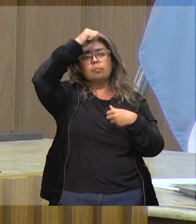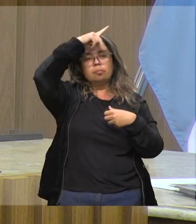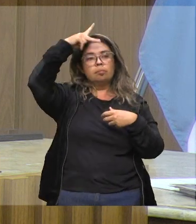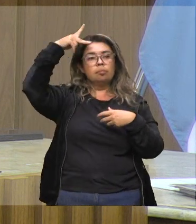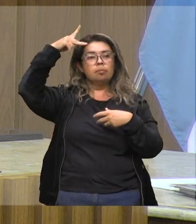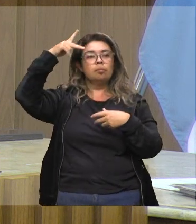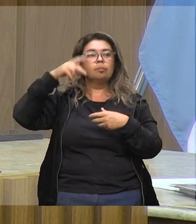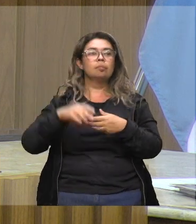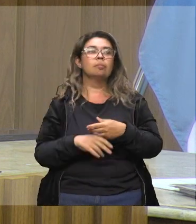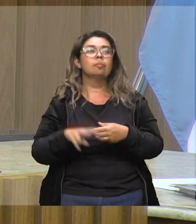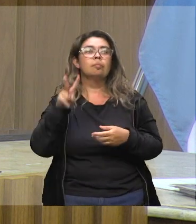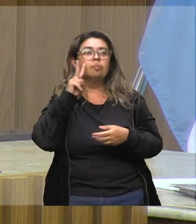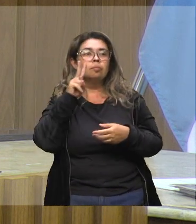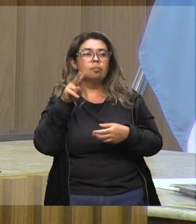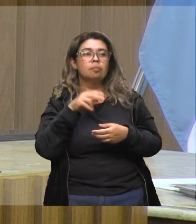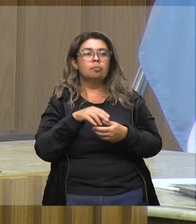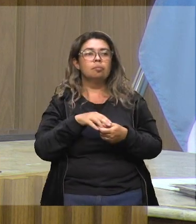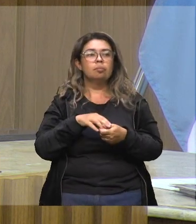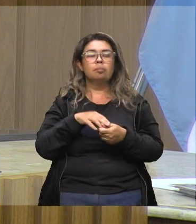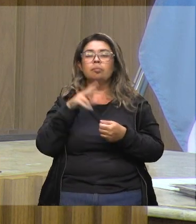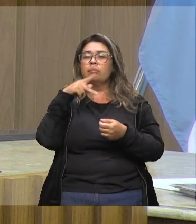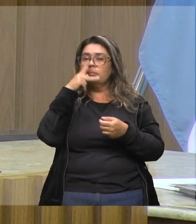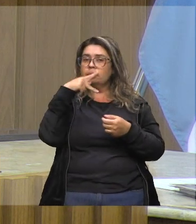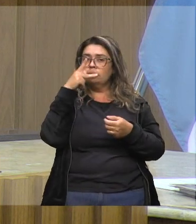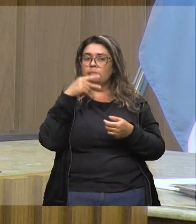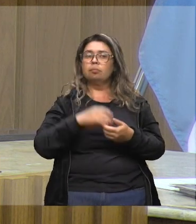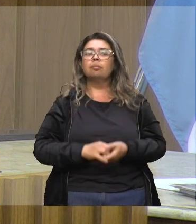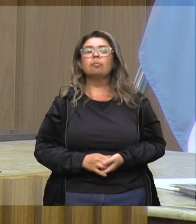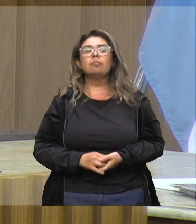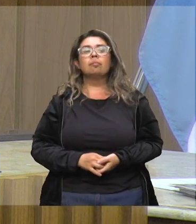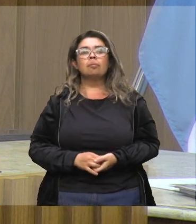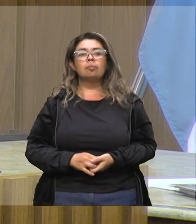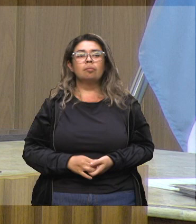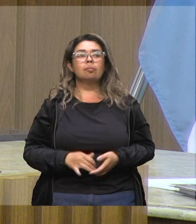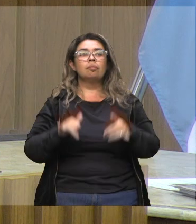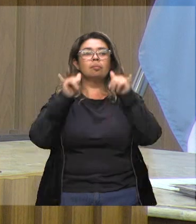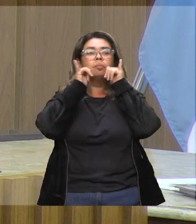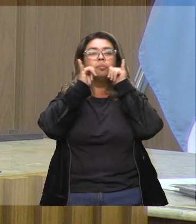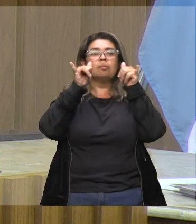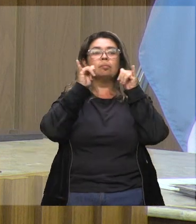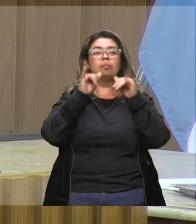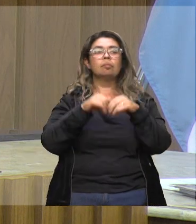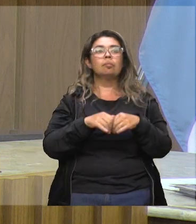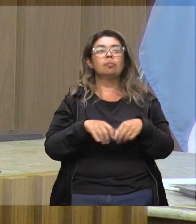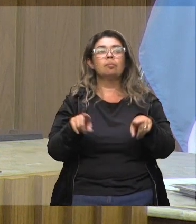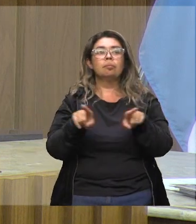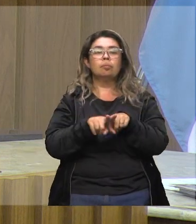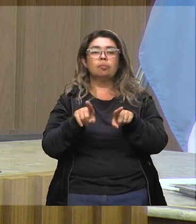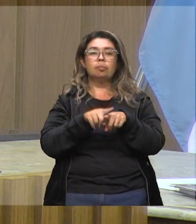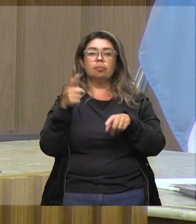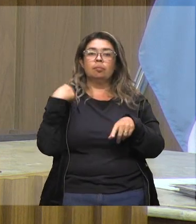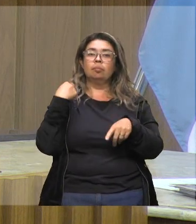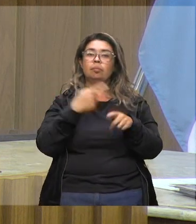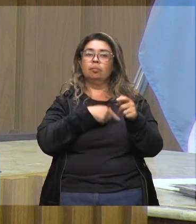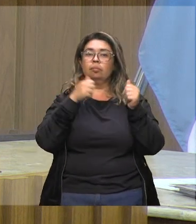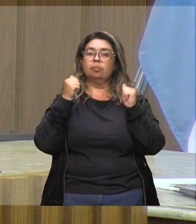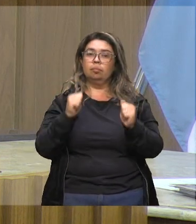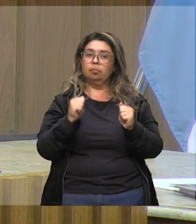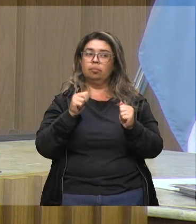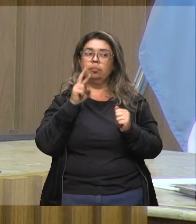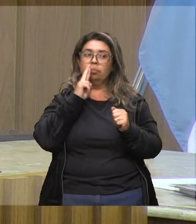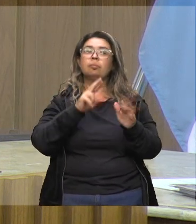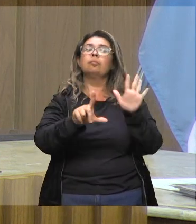quem diz respeito à situação, à pasta, para que ele nos informe, para que assim a gente possa tomar as providências. Se for